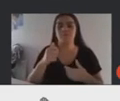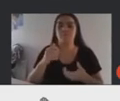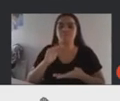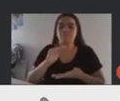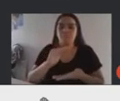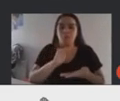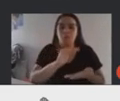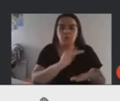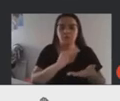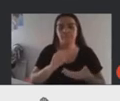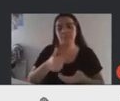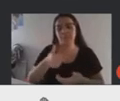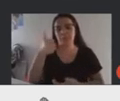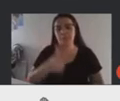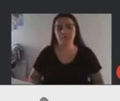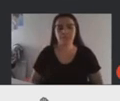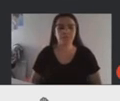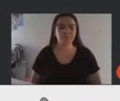amostras orgânicas.